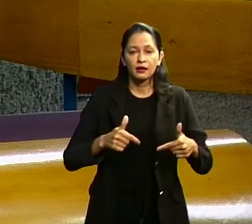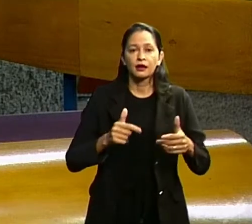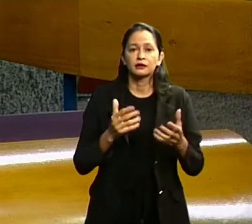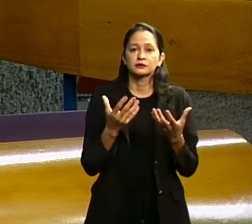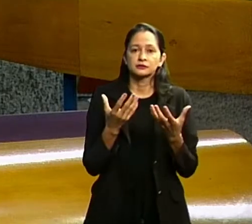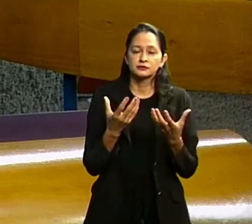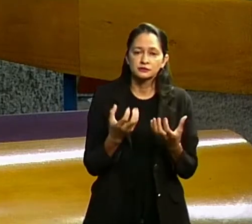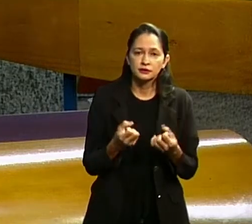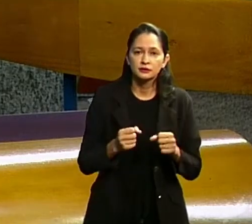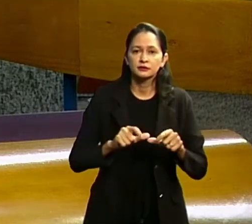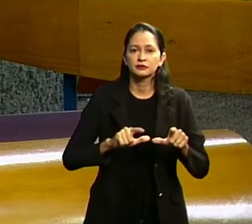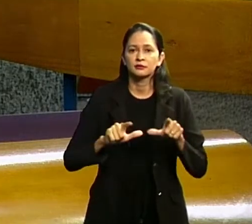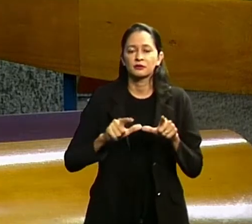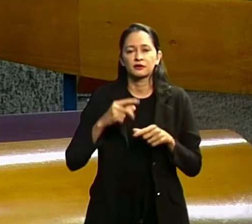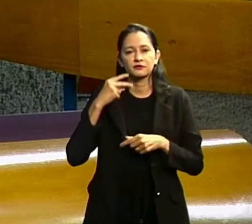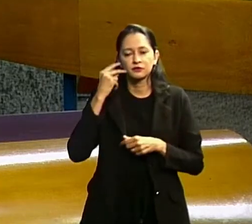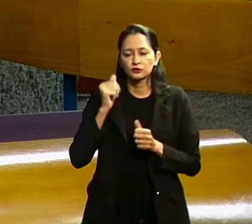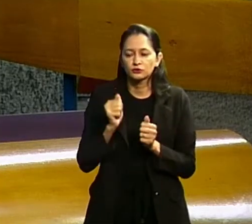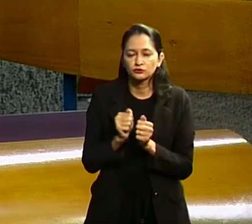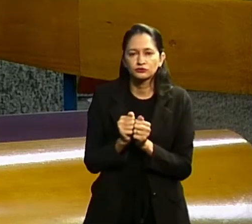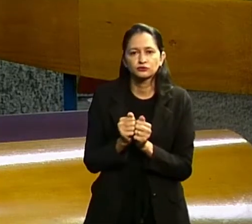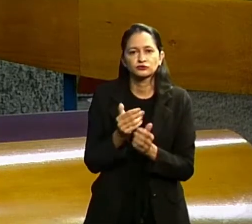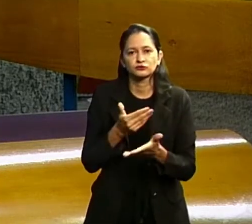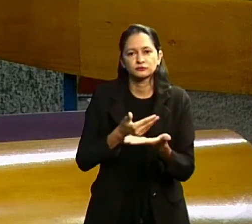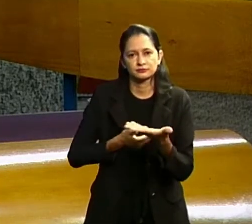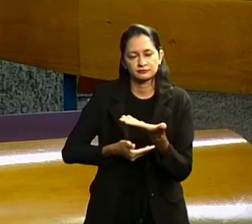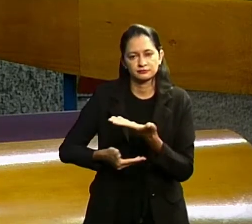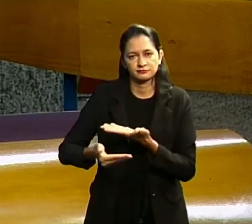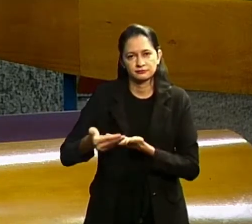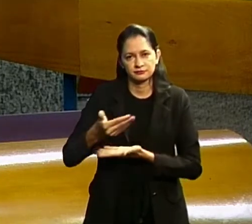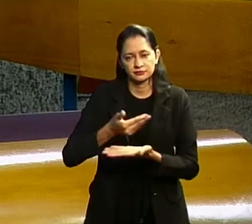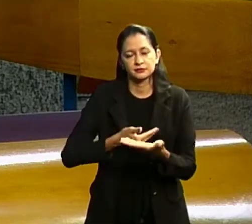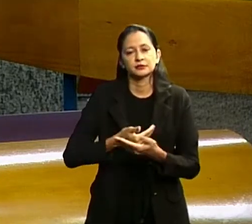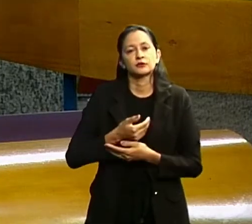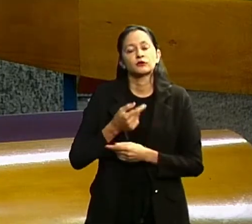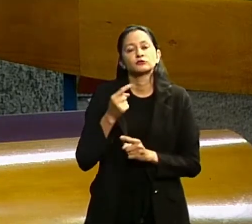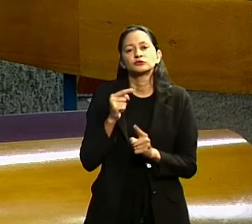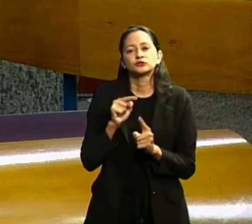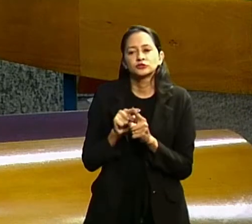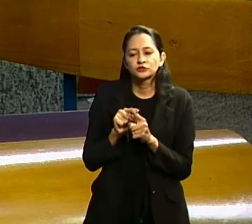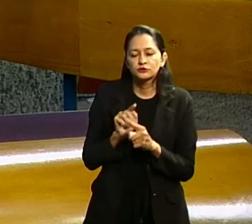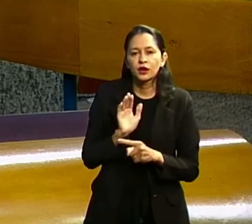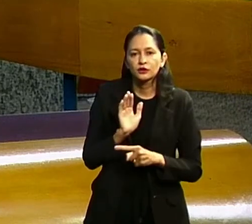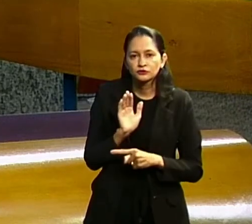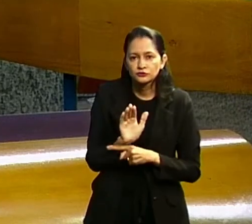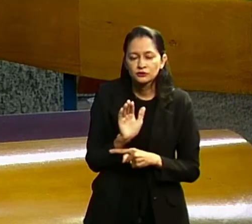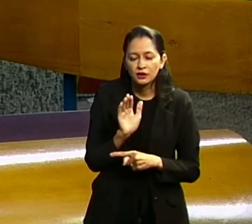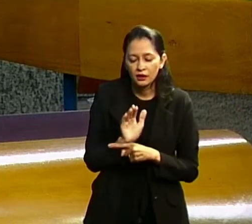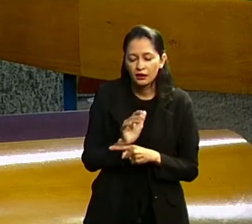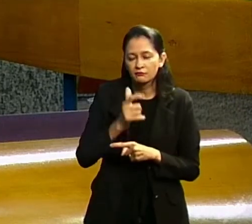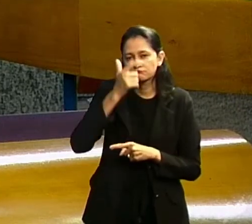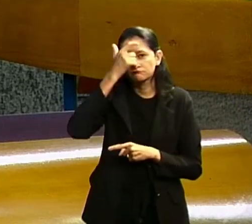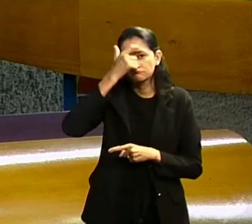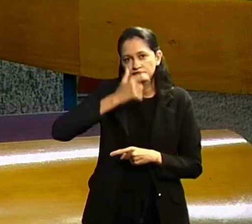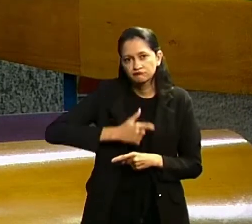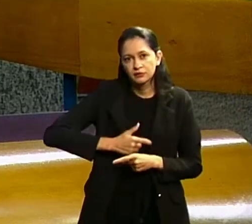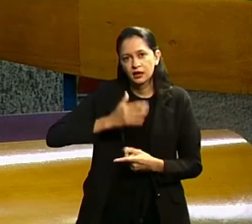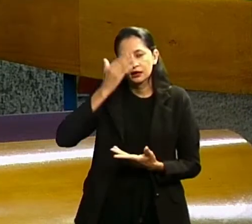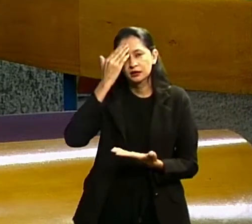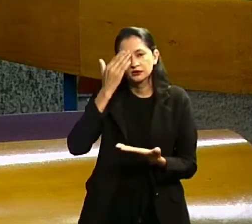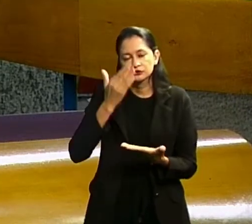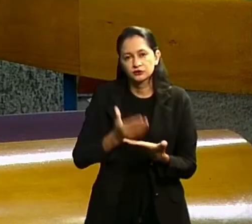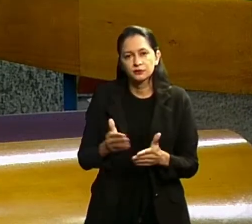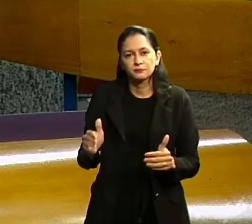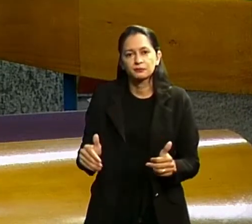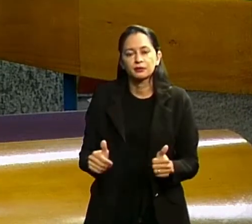lado dos parlamentares para sim contribuir com aquilo que nós entendemos que é melhor